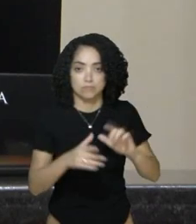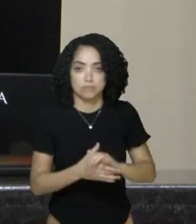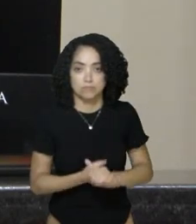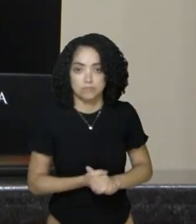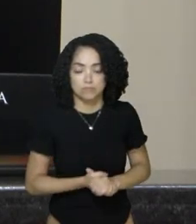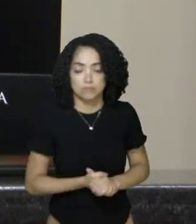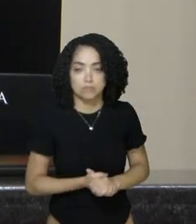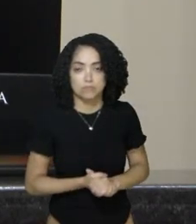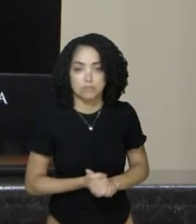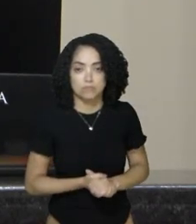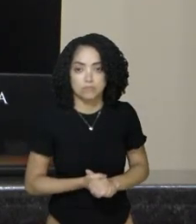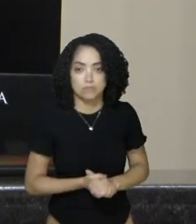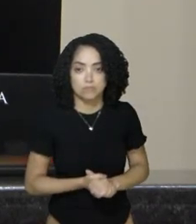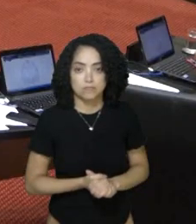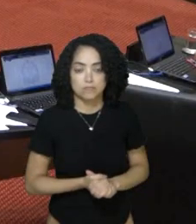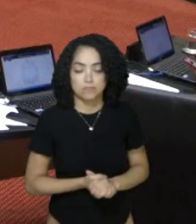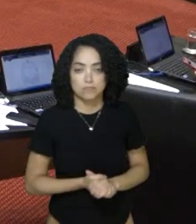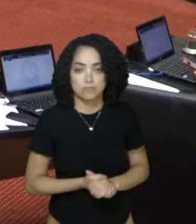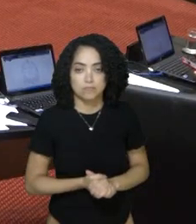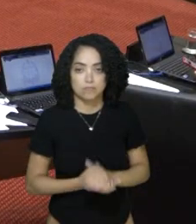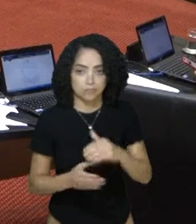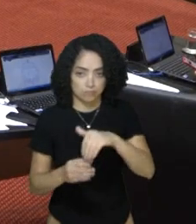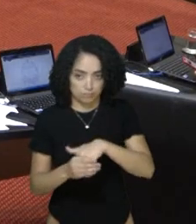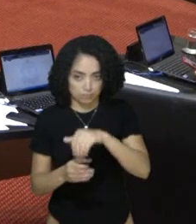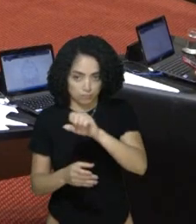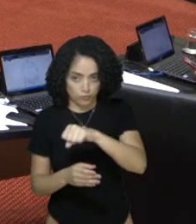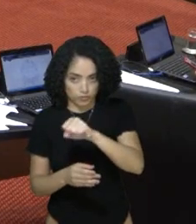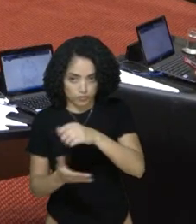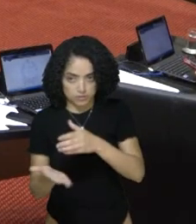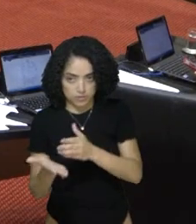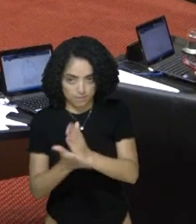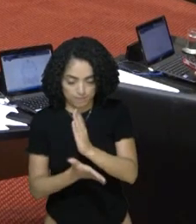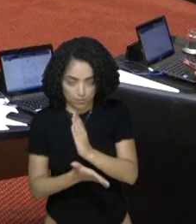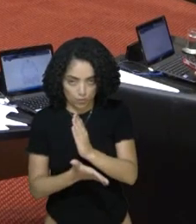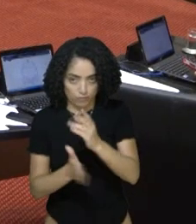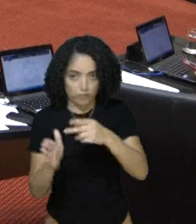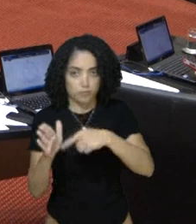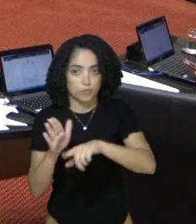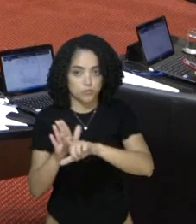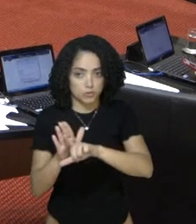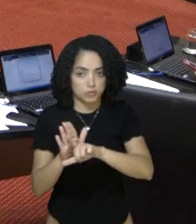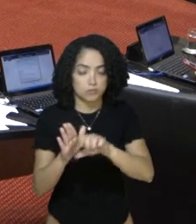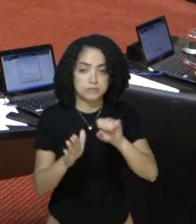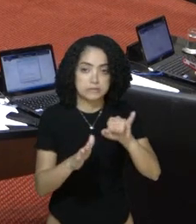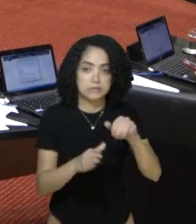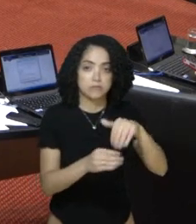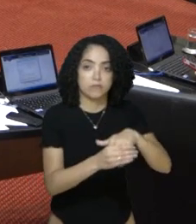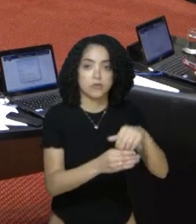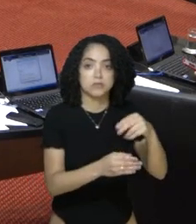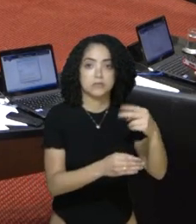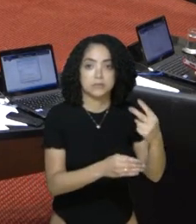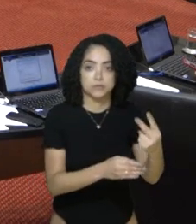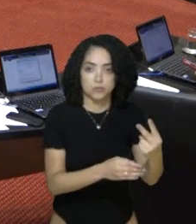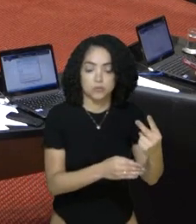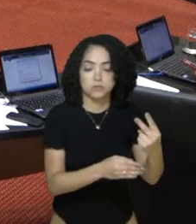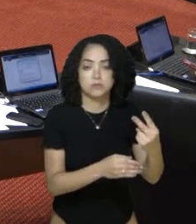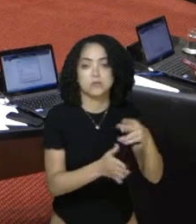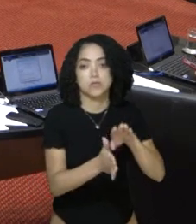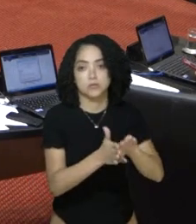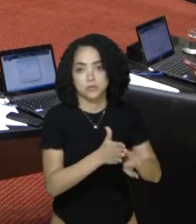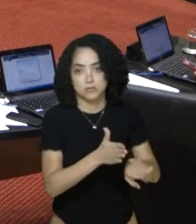para a votação. Os senhores deputados que votam sim, aprovam o projeto. Quem vota não, rejeita o